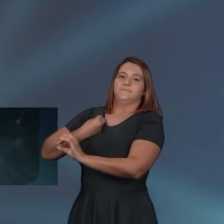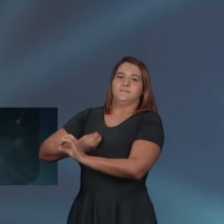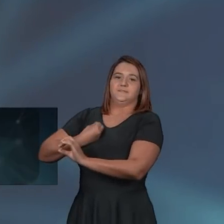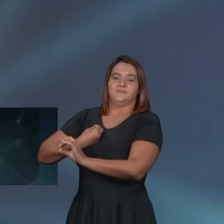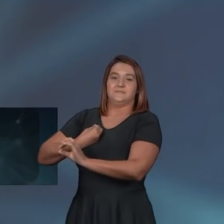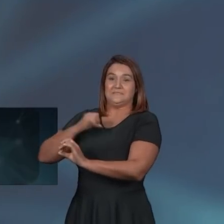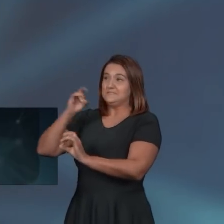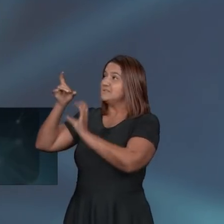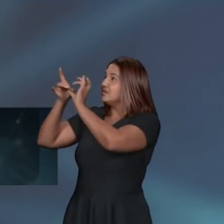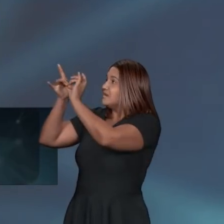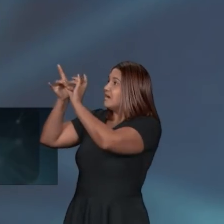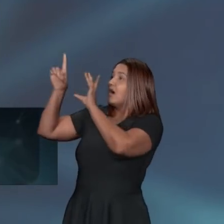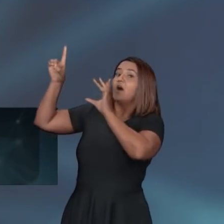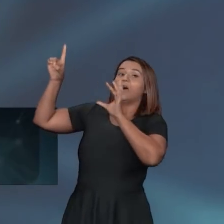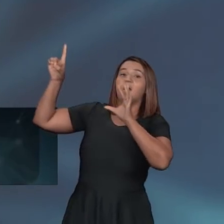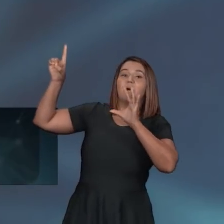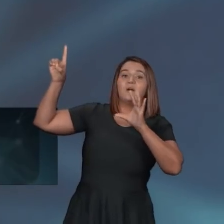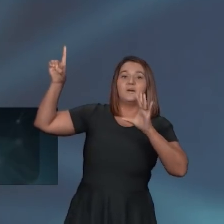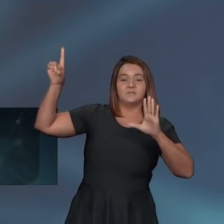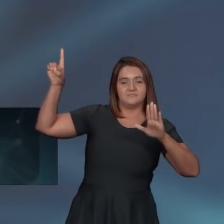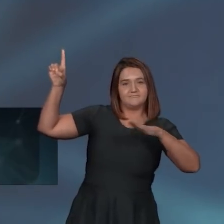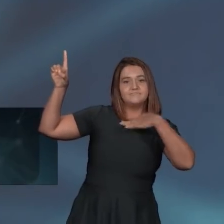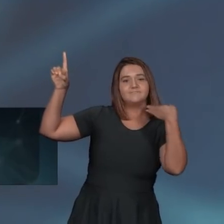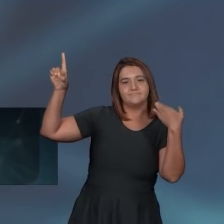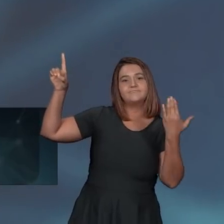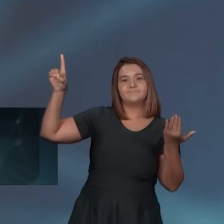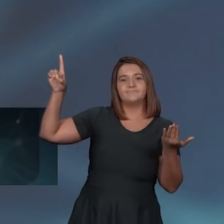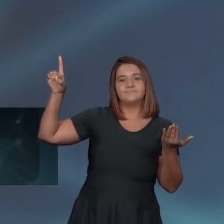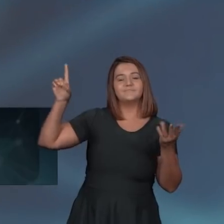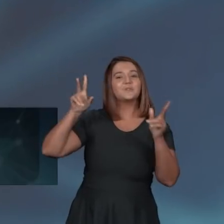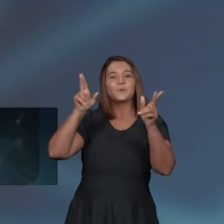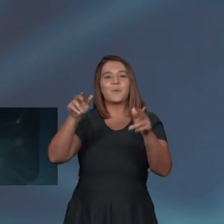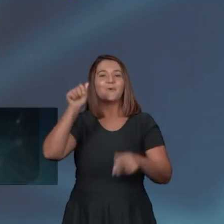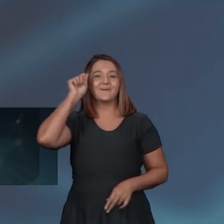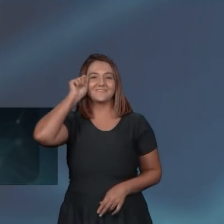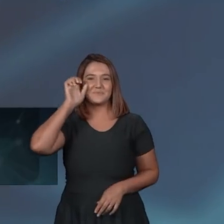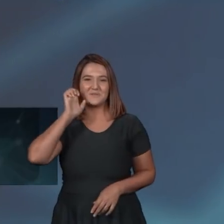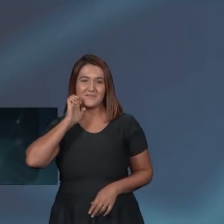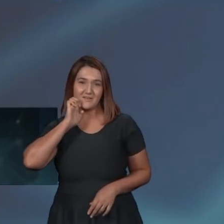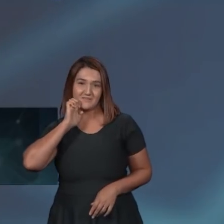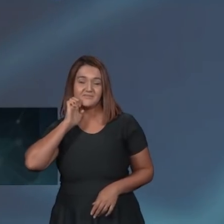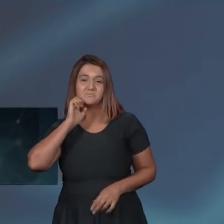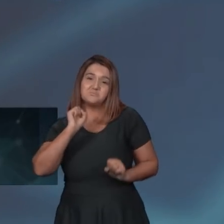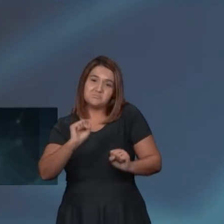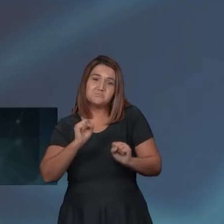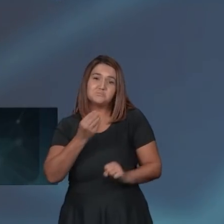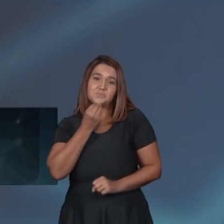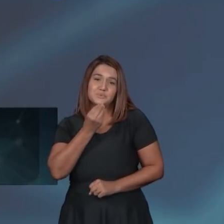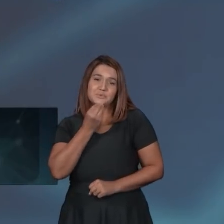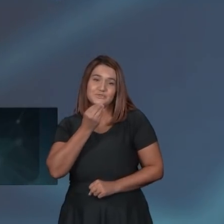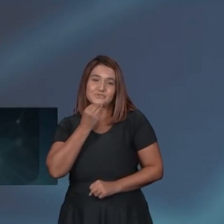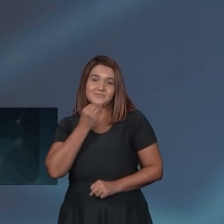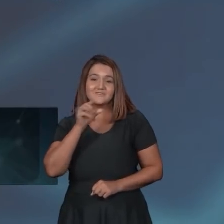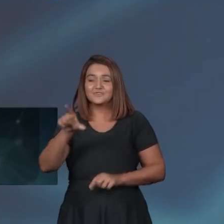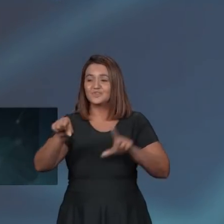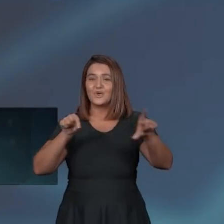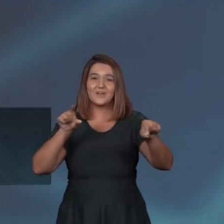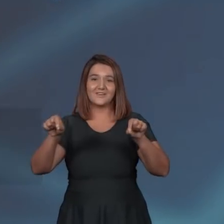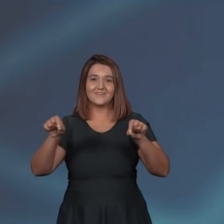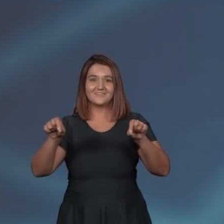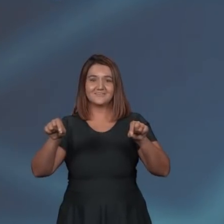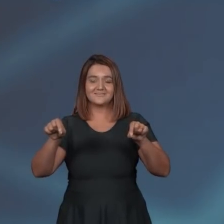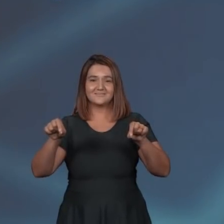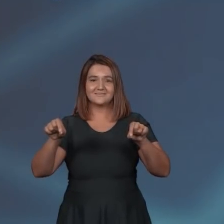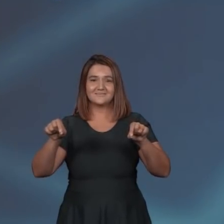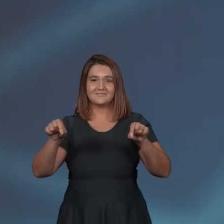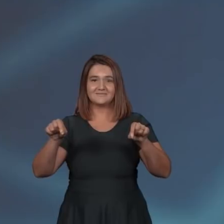mundo todo foi mergulhado no caos. Mas, Rodrigo, espera antes de você continuar o seu raciocínio. Se a Bíblia fala que Deus escolheu, então